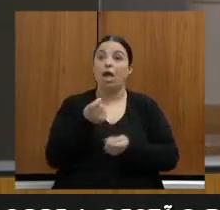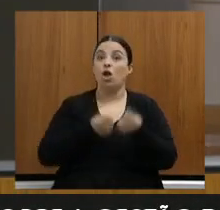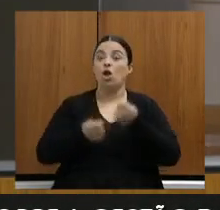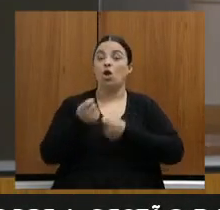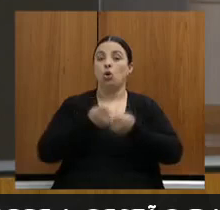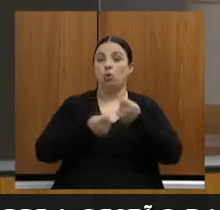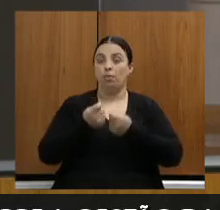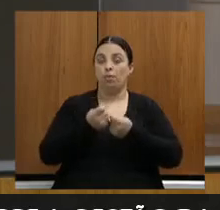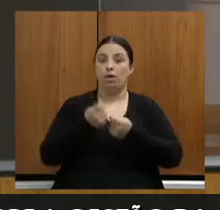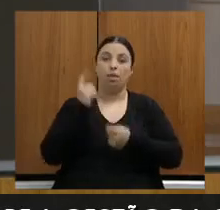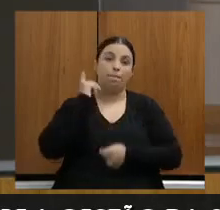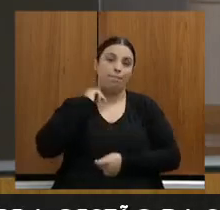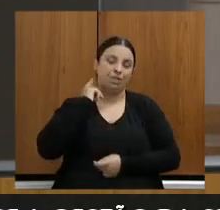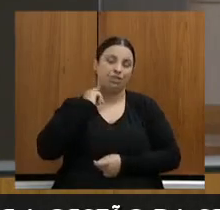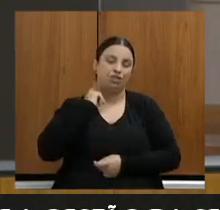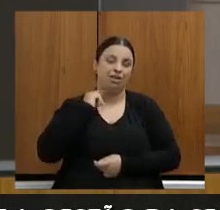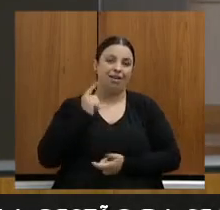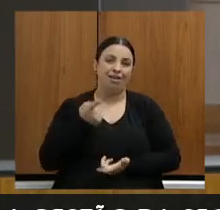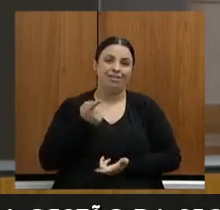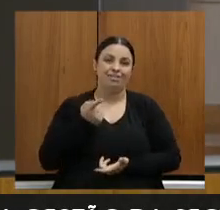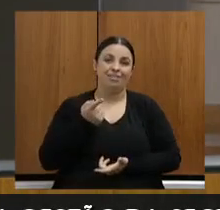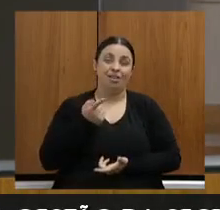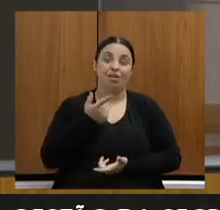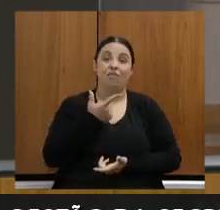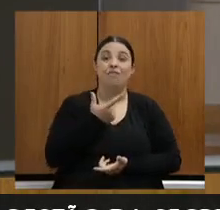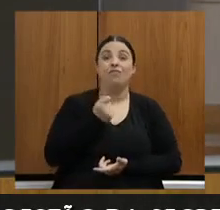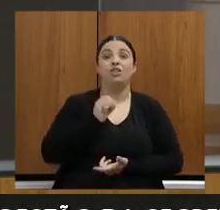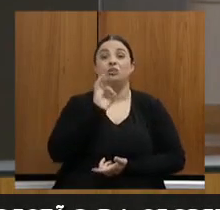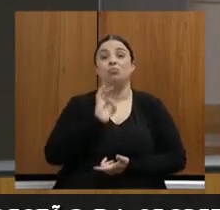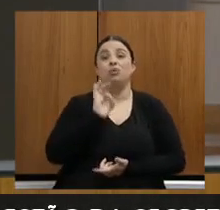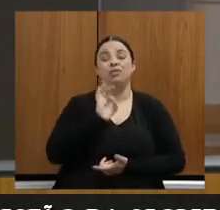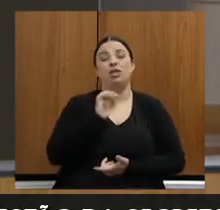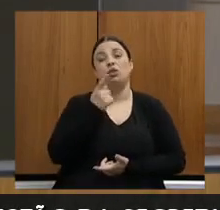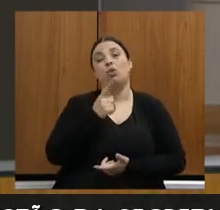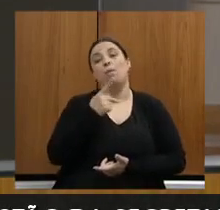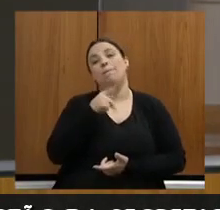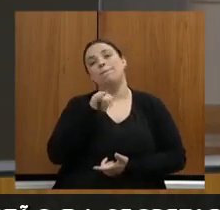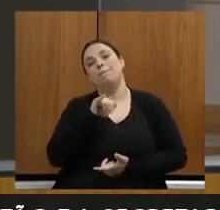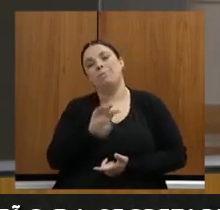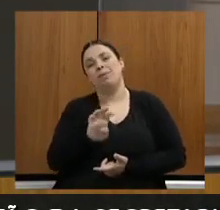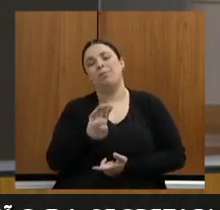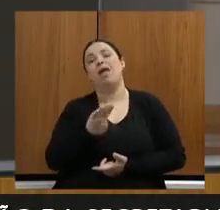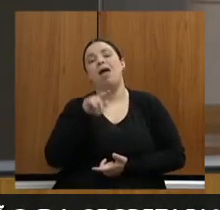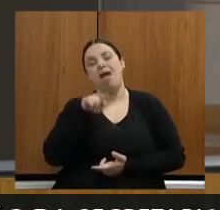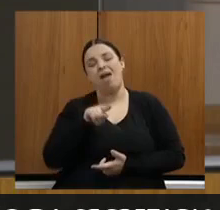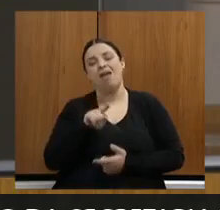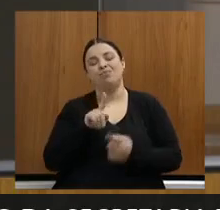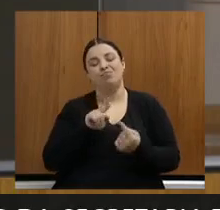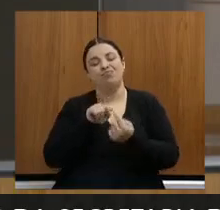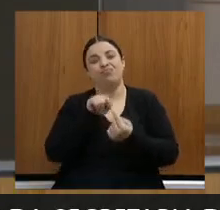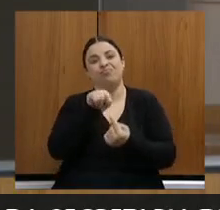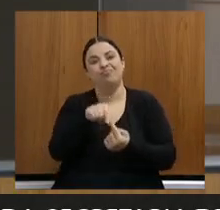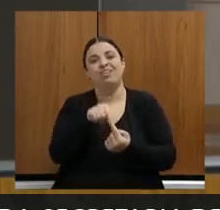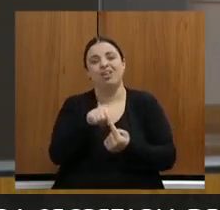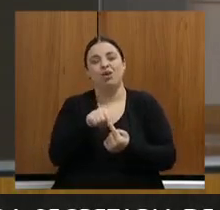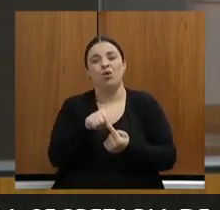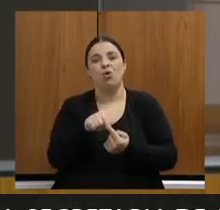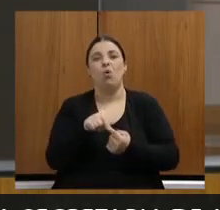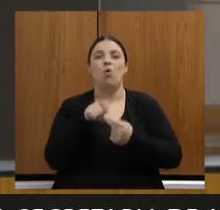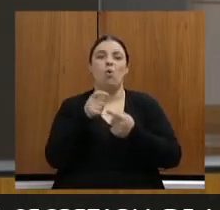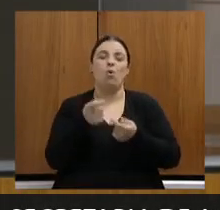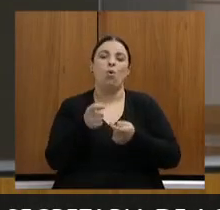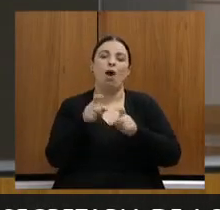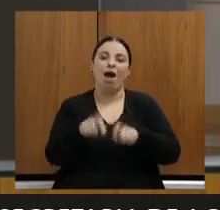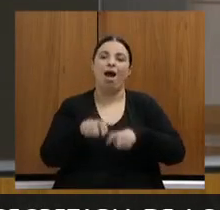do seu PIB Ela está alicerçada na no agronegócio é isso aí isso é bom isso é importante o